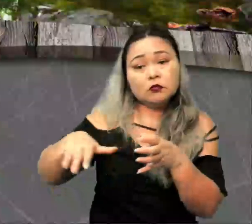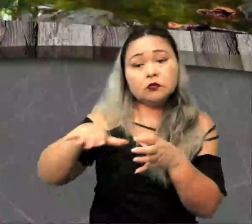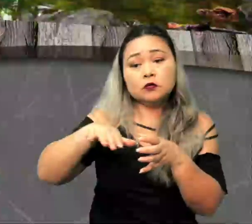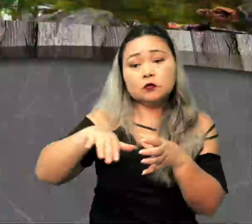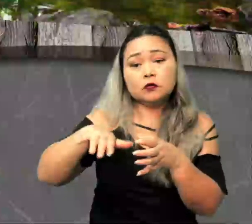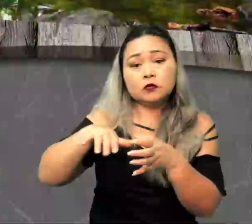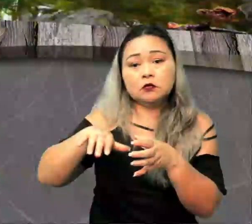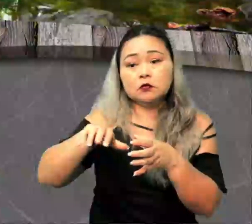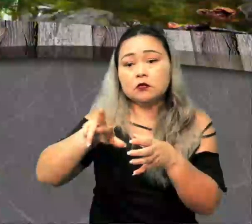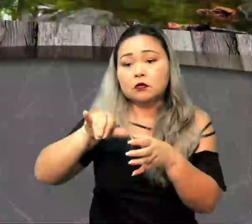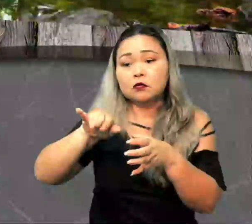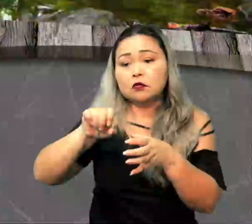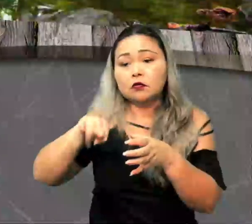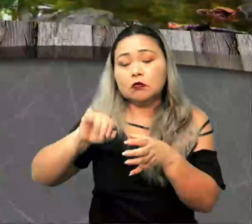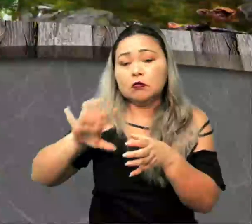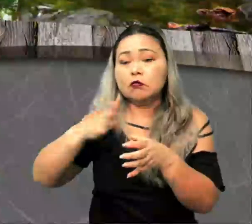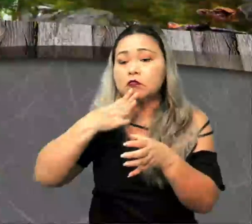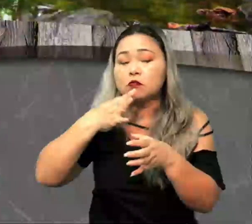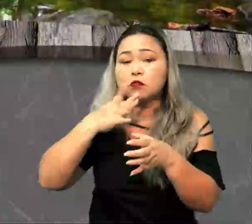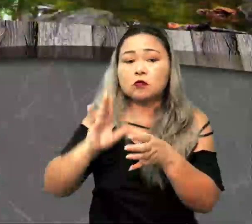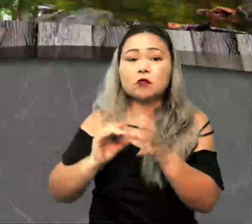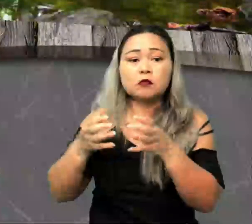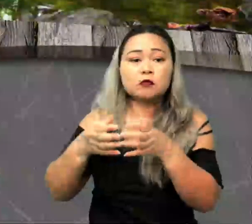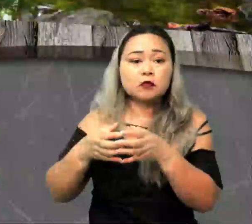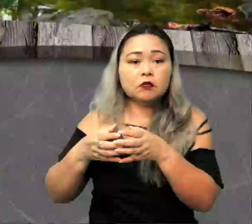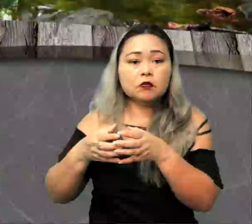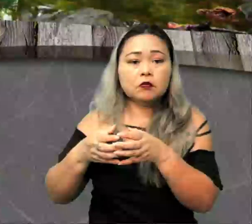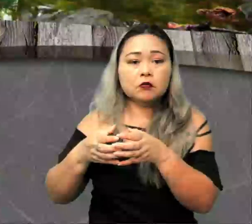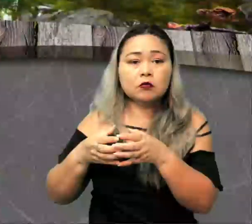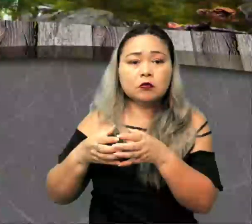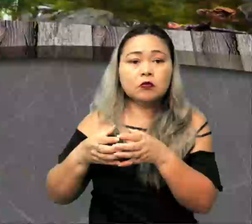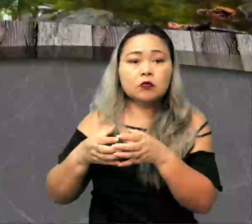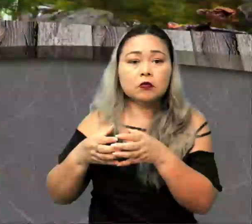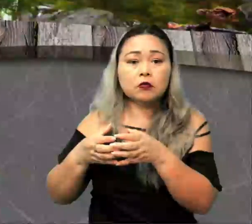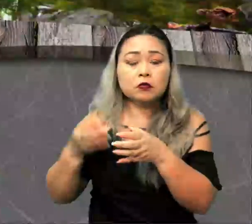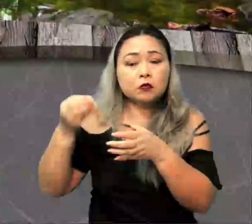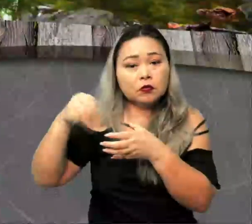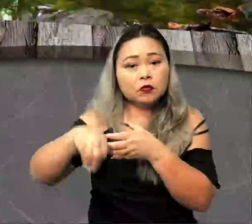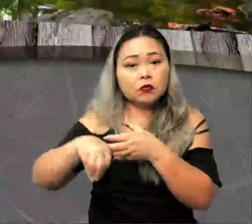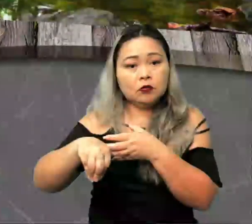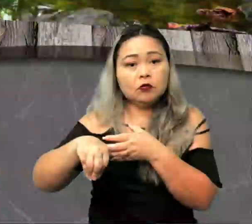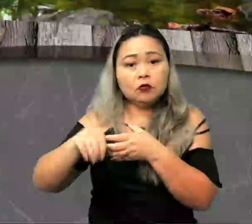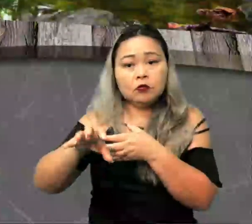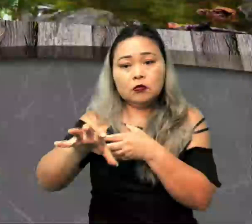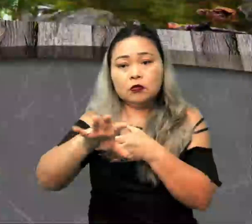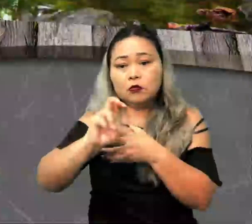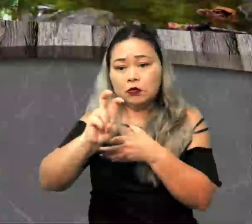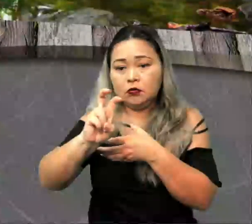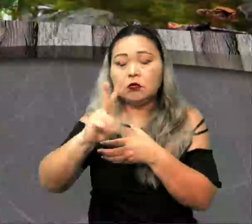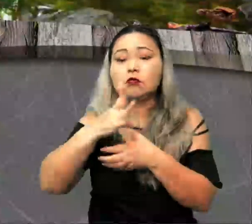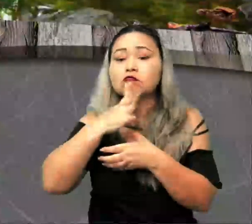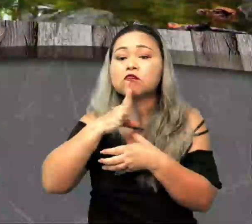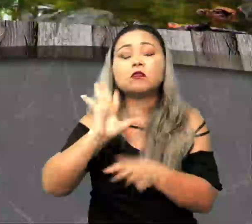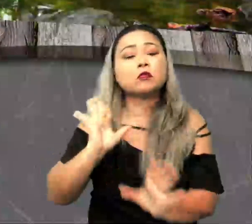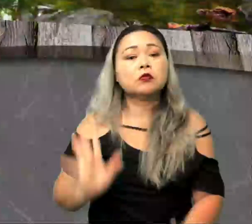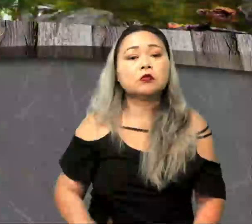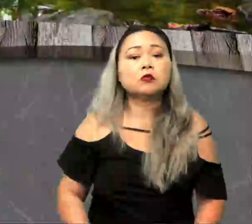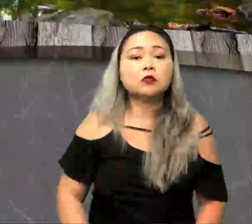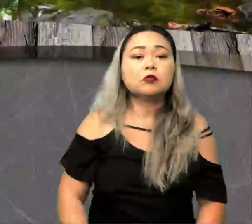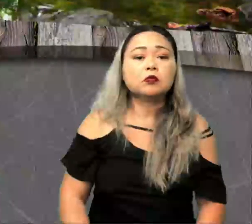gente conhece lá desde o ensino fundamental, não existe nada em relação a isso, de incluir ele em algum desses 5 reinos que nós